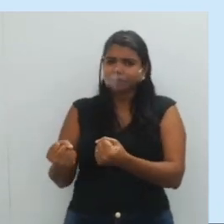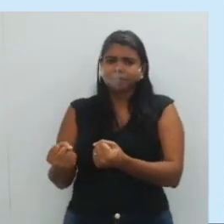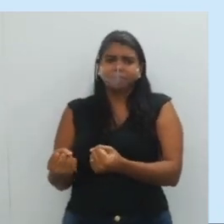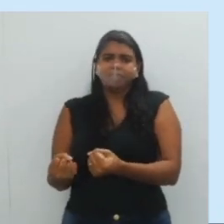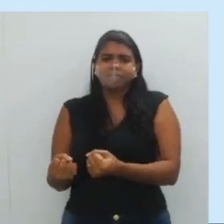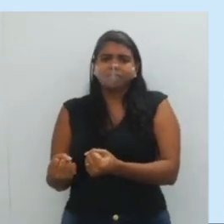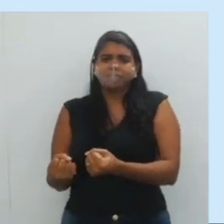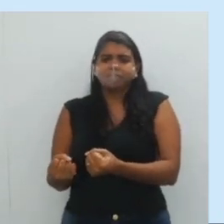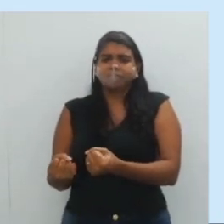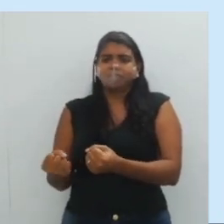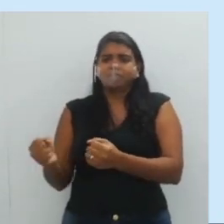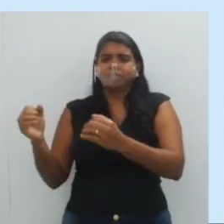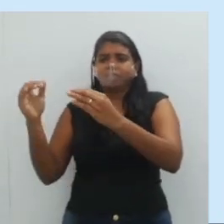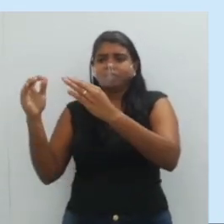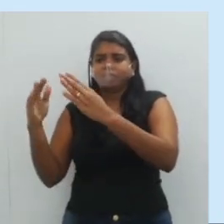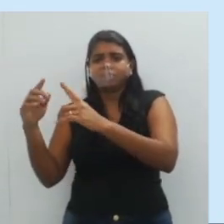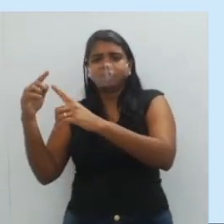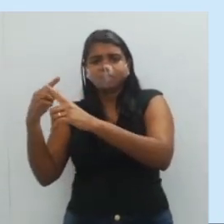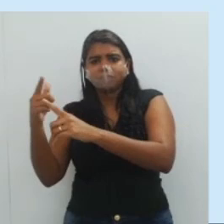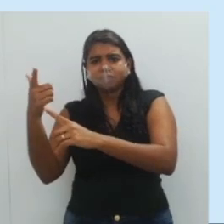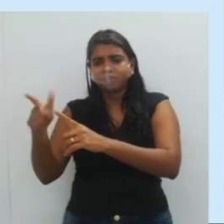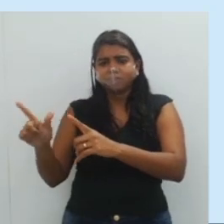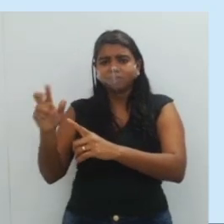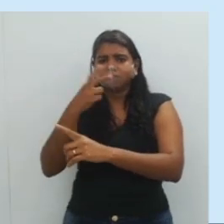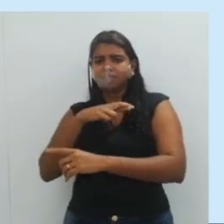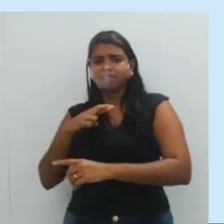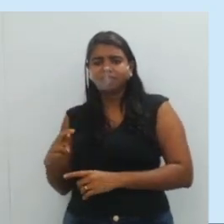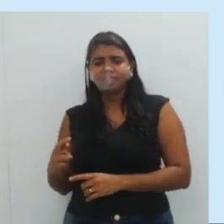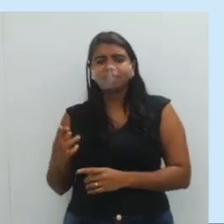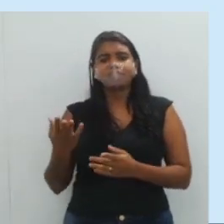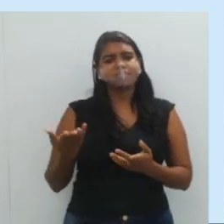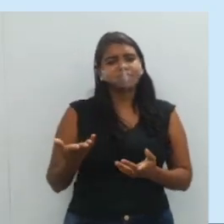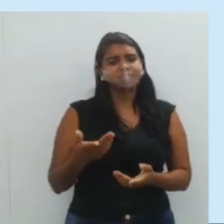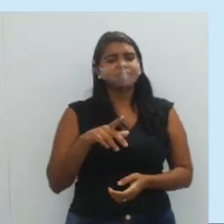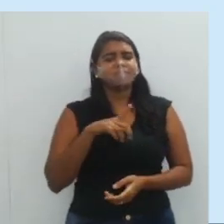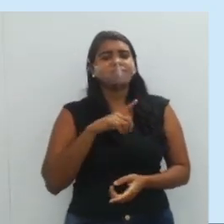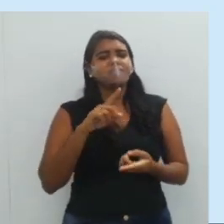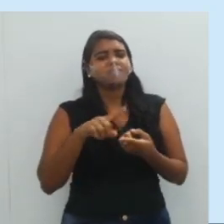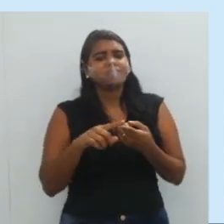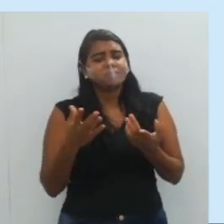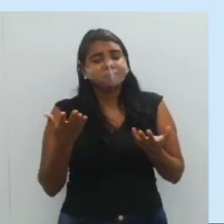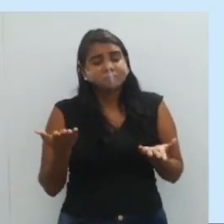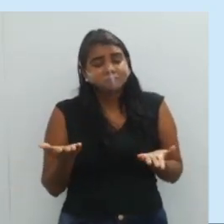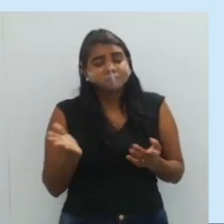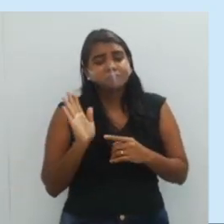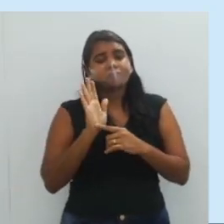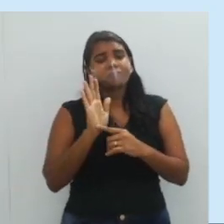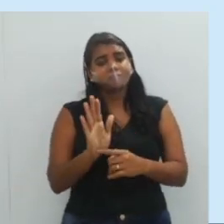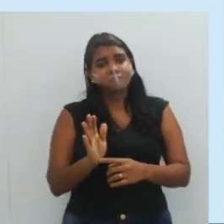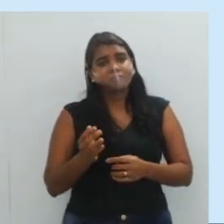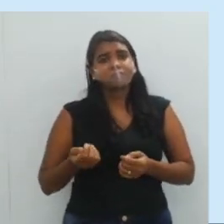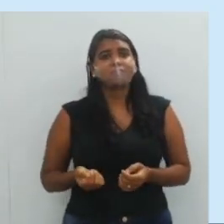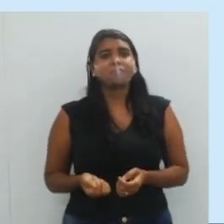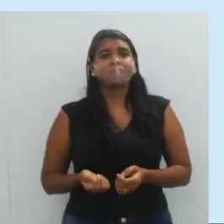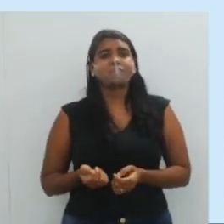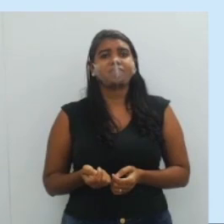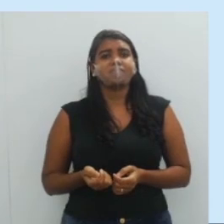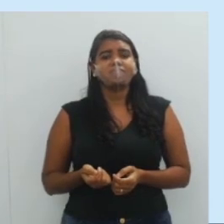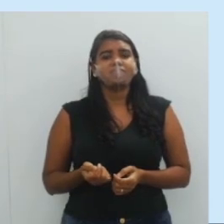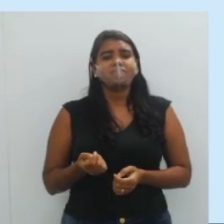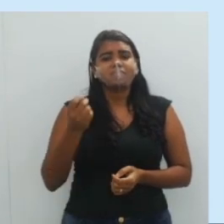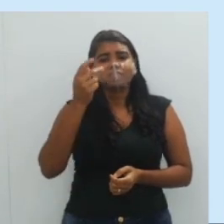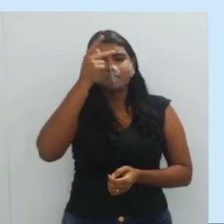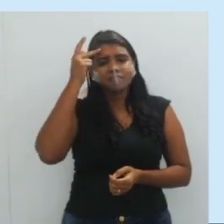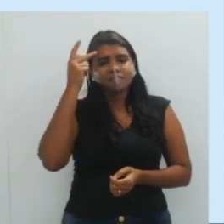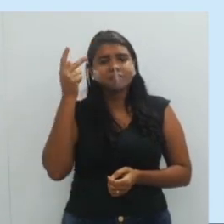católico, as imagens sagradas no caso, e nós temos também a questão da invasão, da entrada